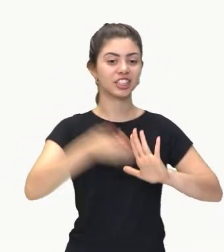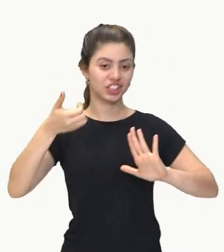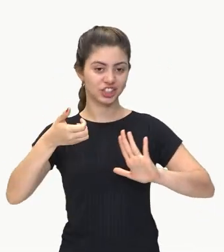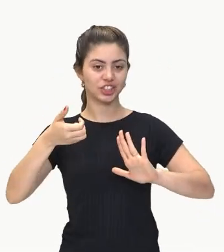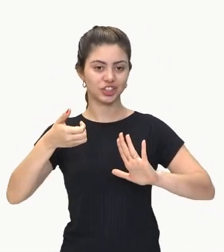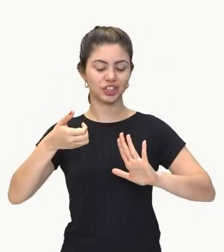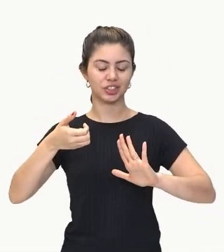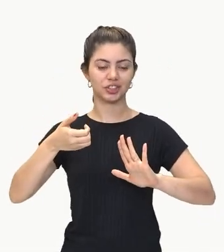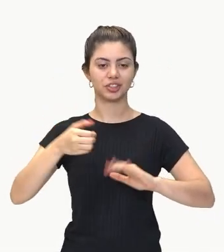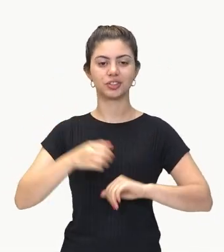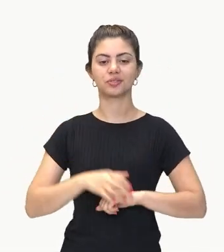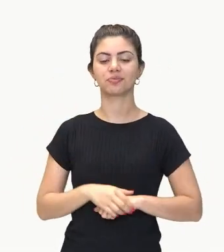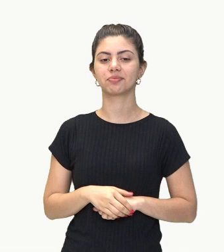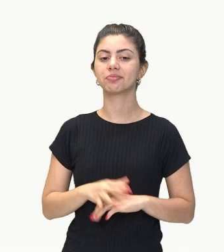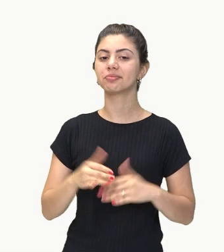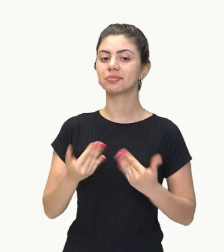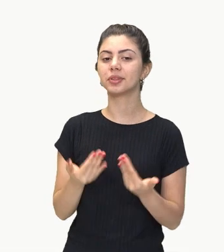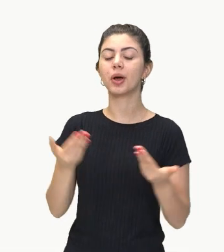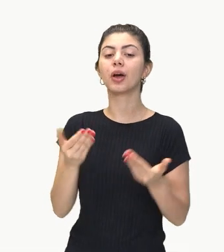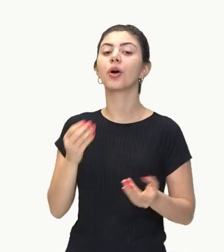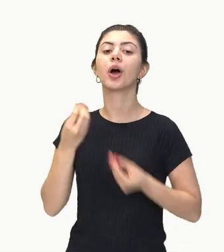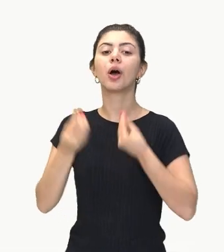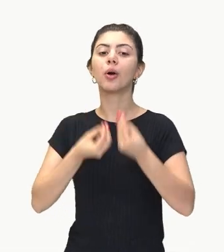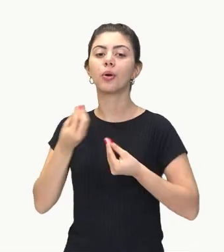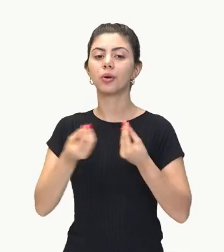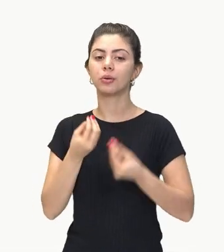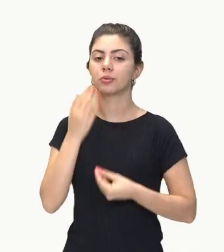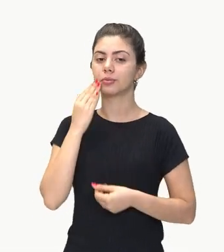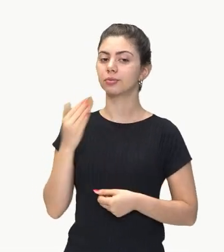vírgula. Tá? Então aqui eu vou ter o quê? Ó?